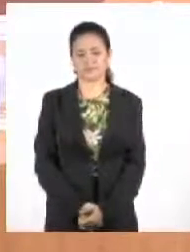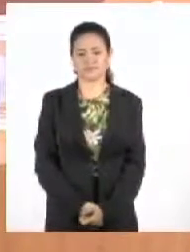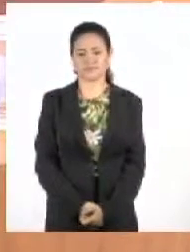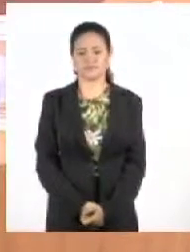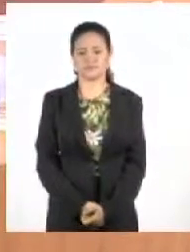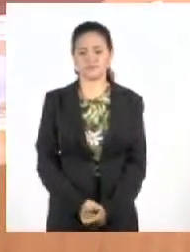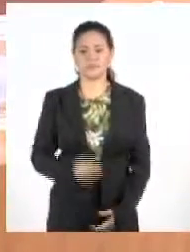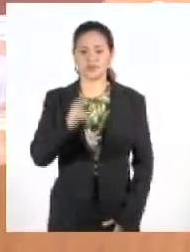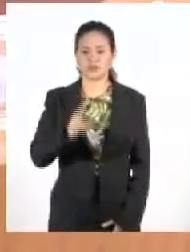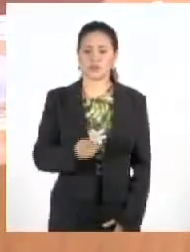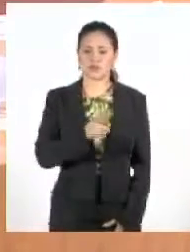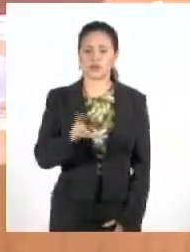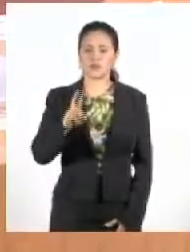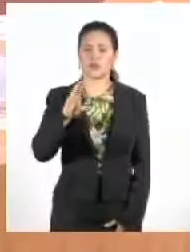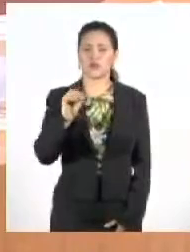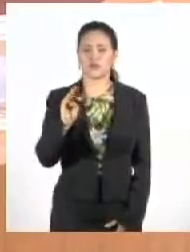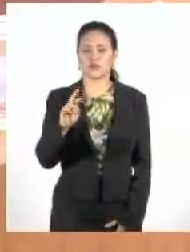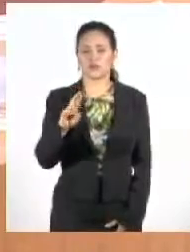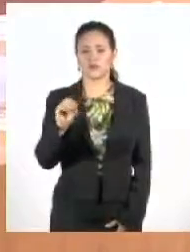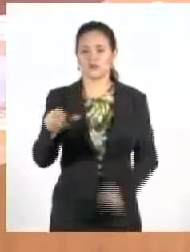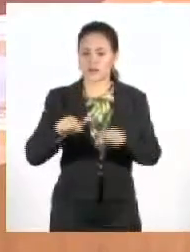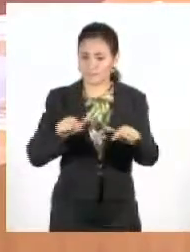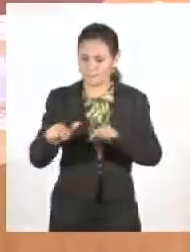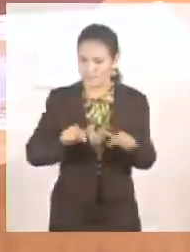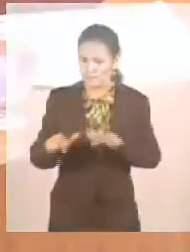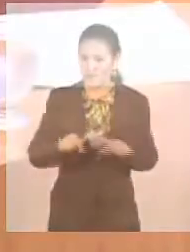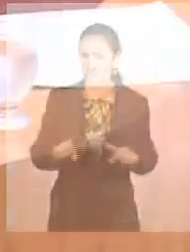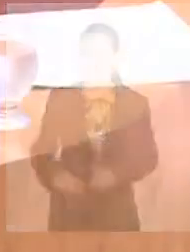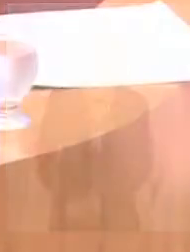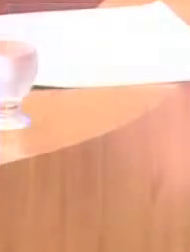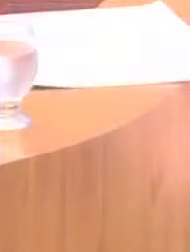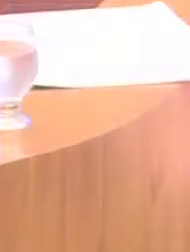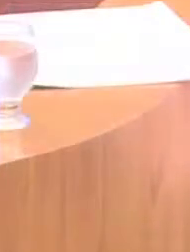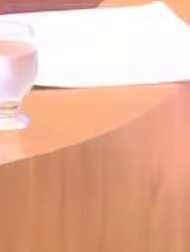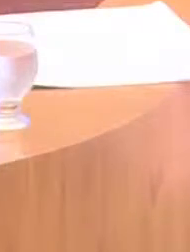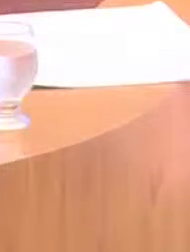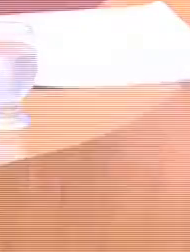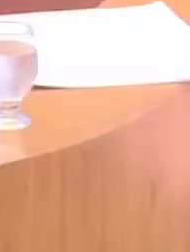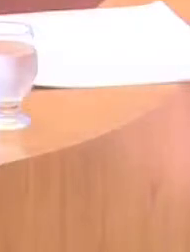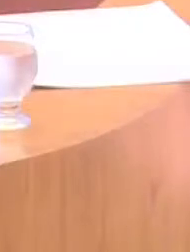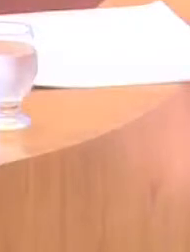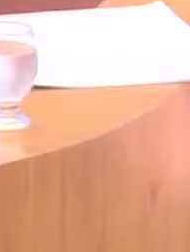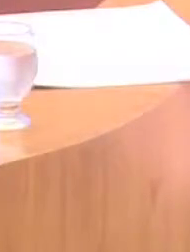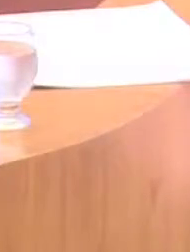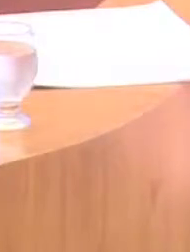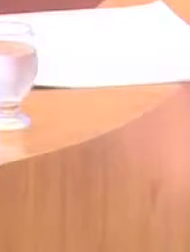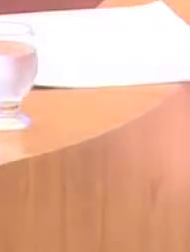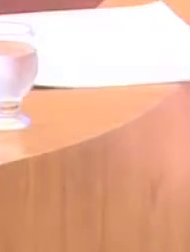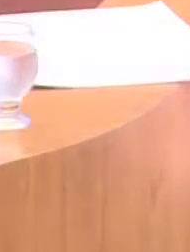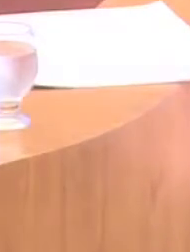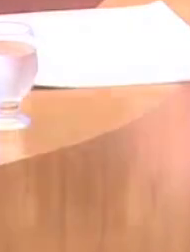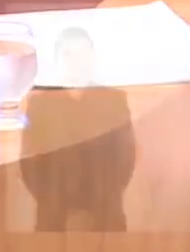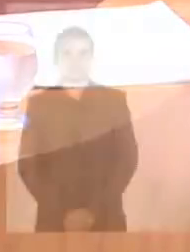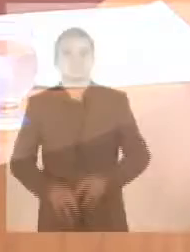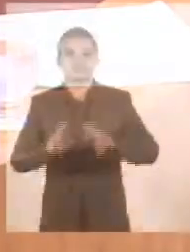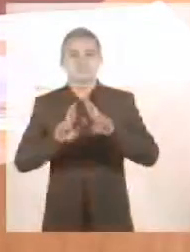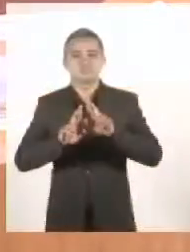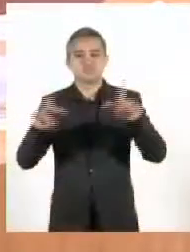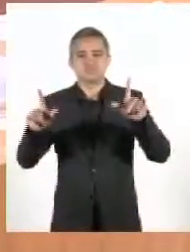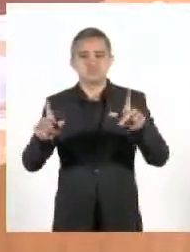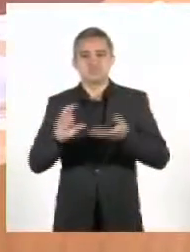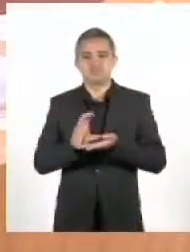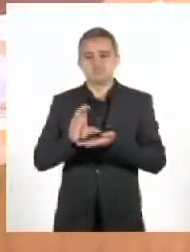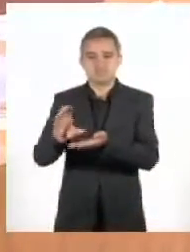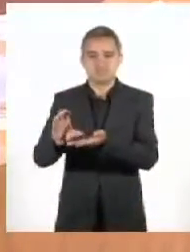Padre Roberto trabalhava, diferente dos mensalões que o governador Flávio Dino paga para